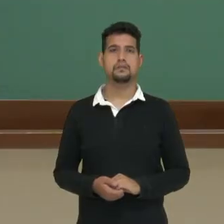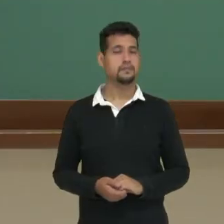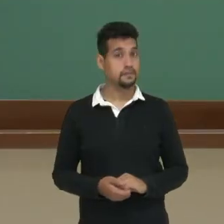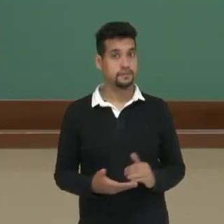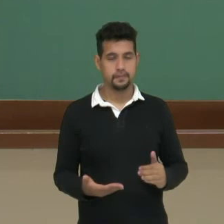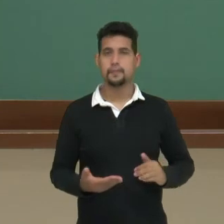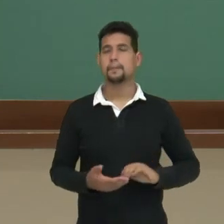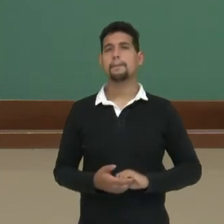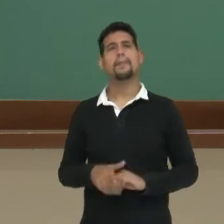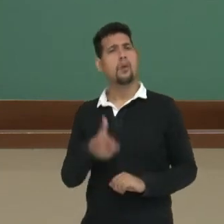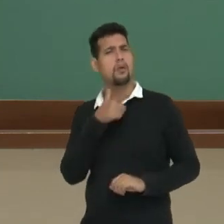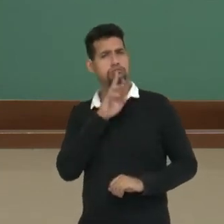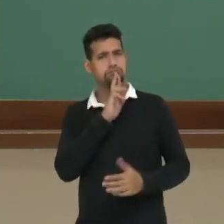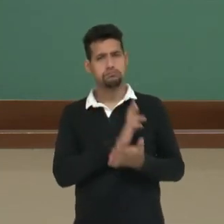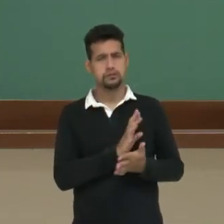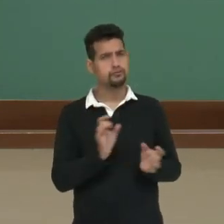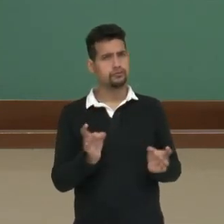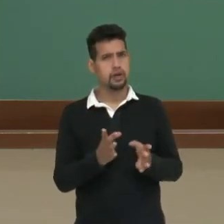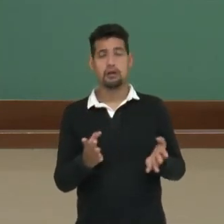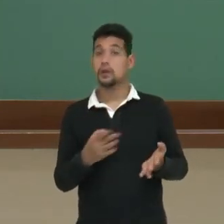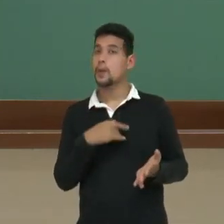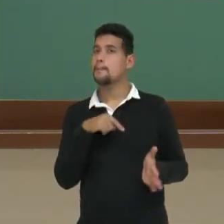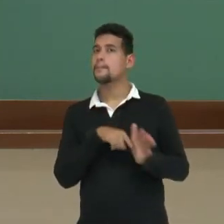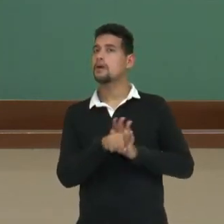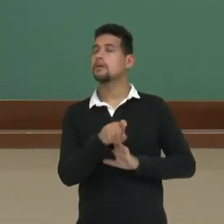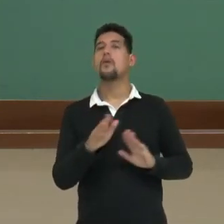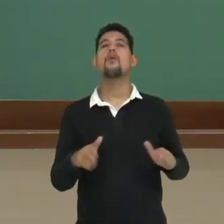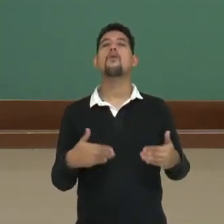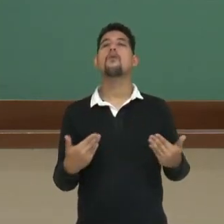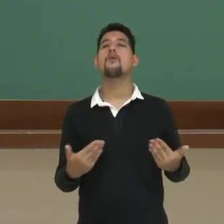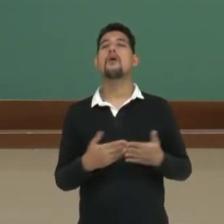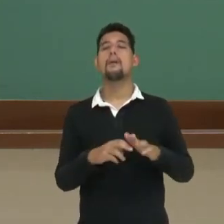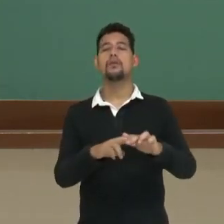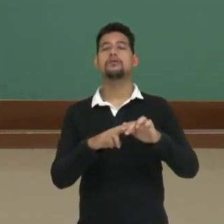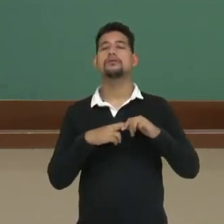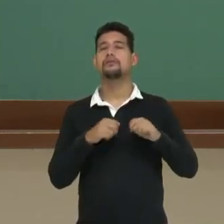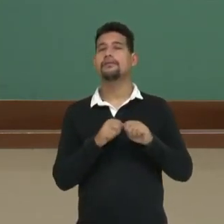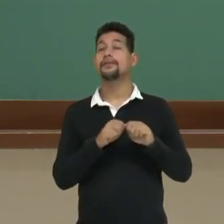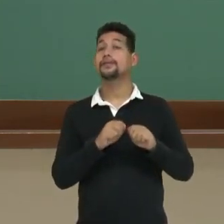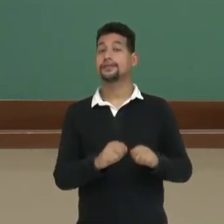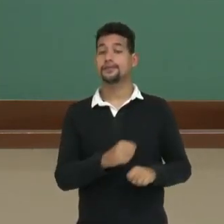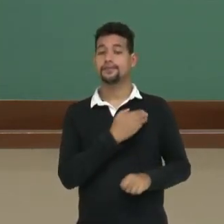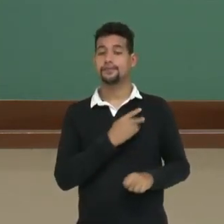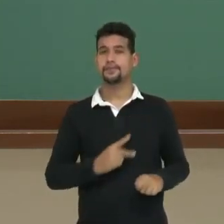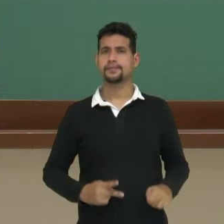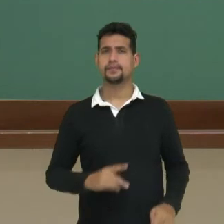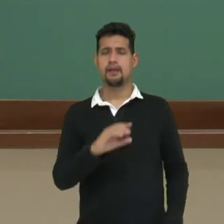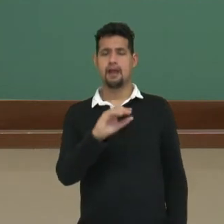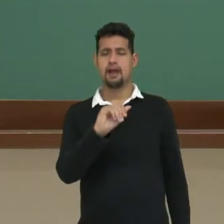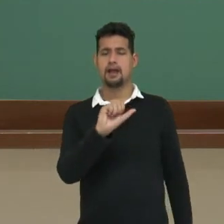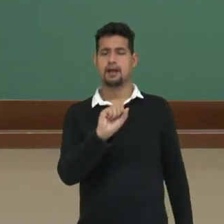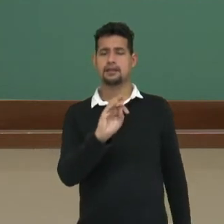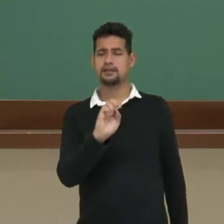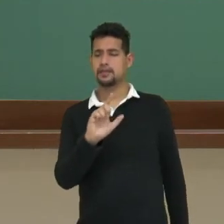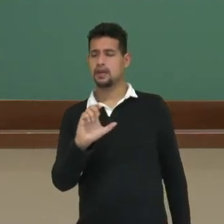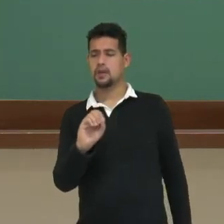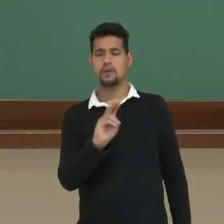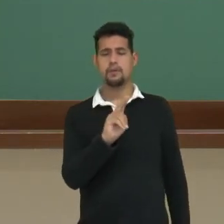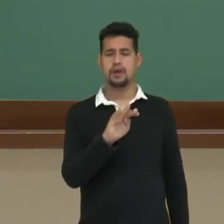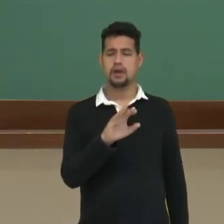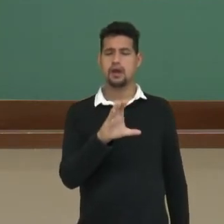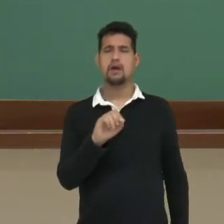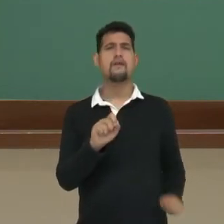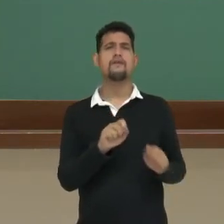Então, meus alunos, conseguiram responder? Eu perguntei para vocês quais motivos que levaram o Castelo Branco a declarar o bipartidarismo